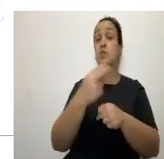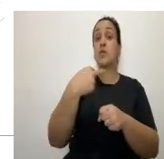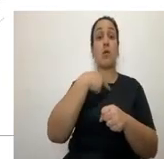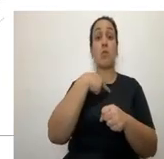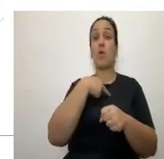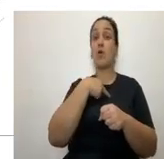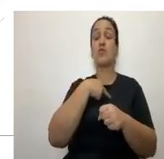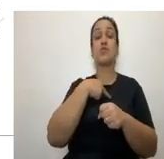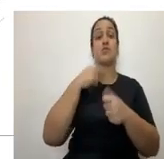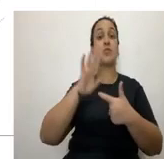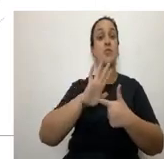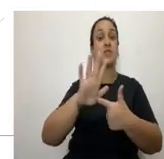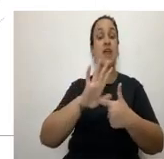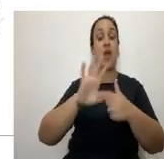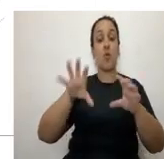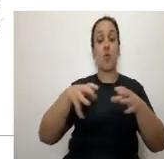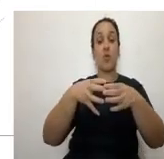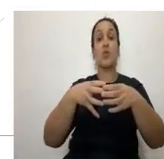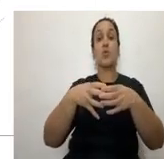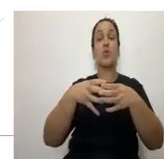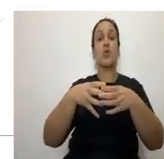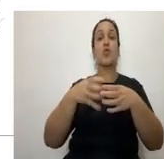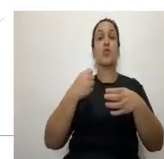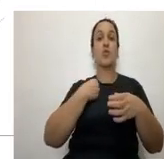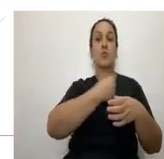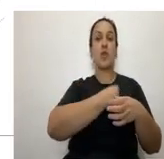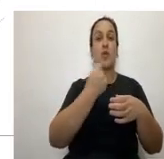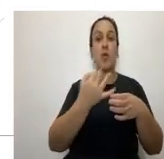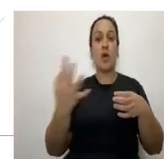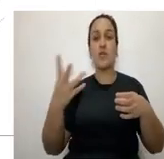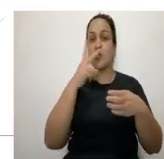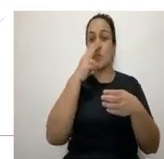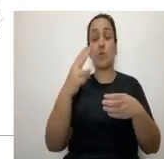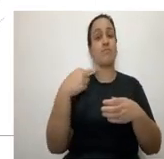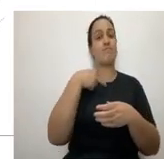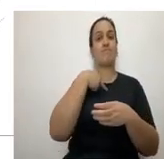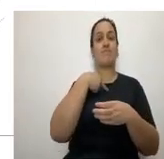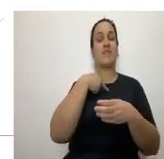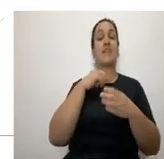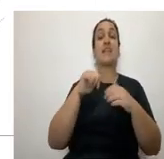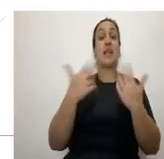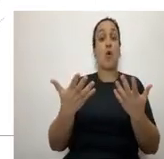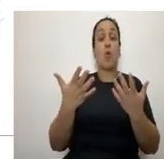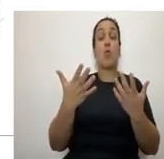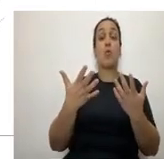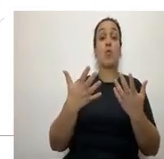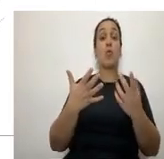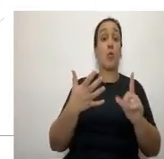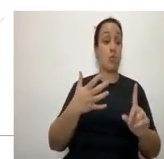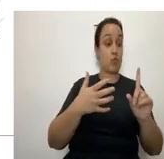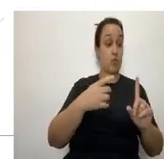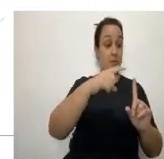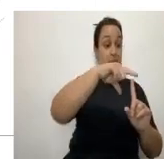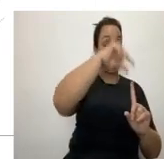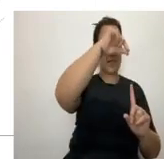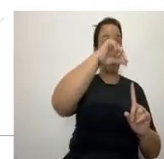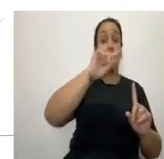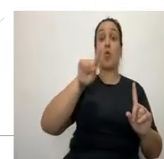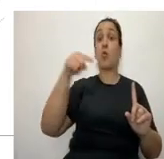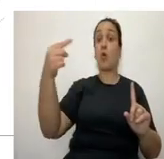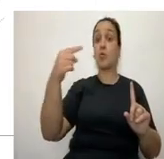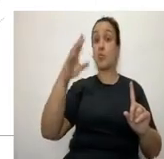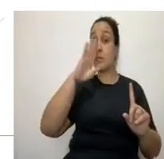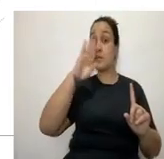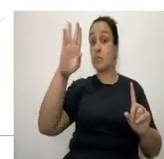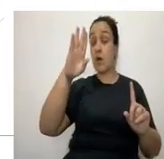de um mesmo átomo não pode apresentar o conjunto de 4 números quânticos iguais. Então, o próximo elétron que eu coloquei aqui,